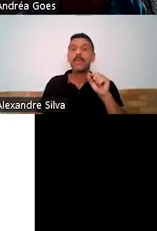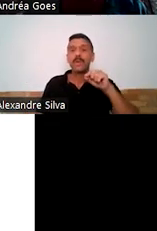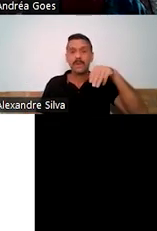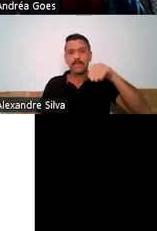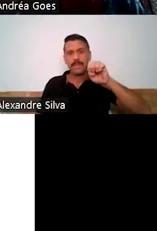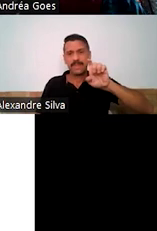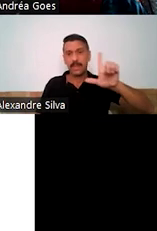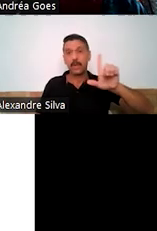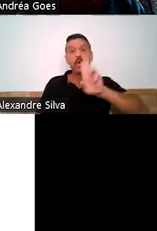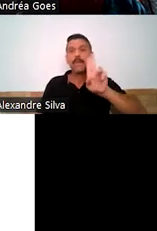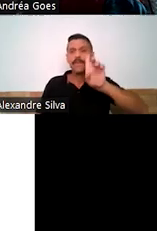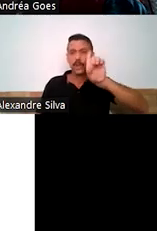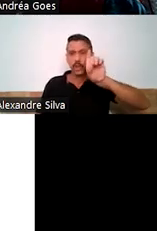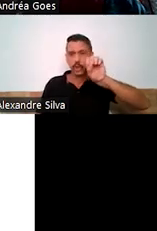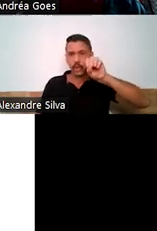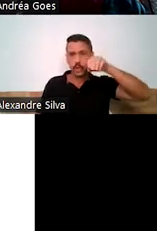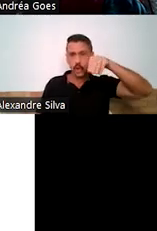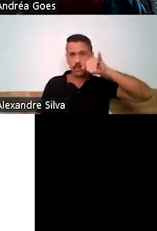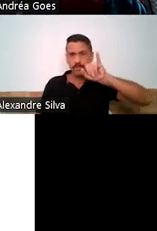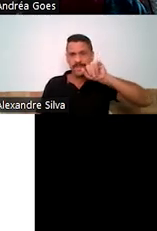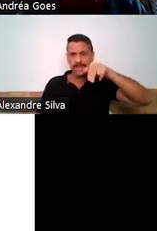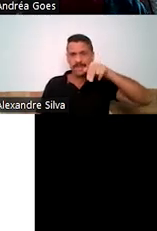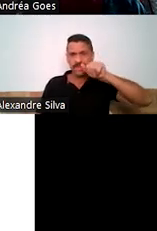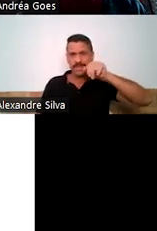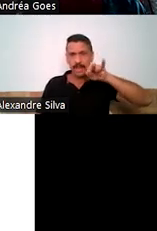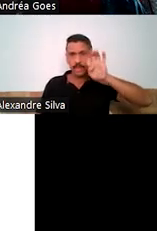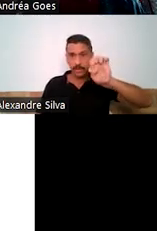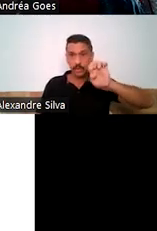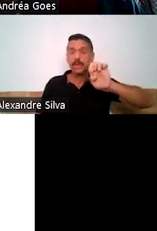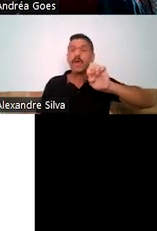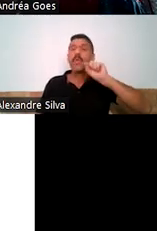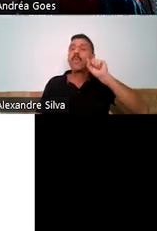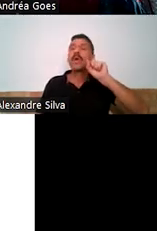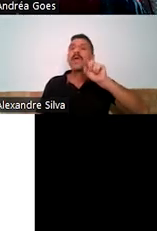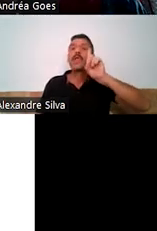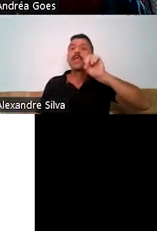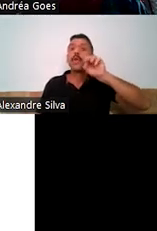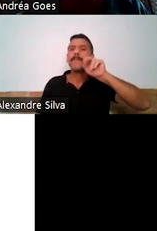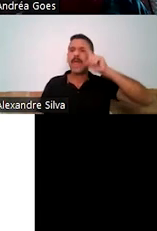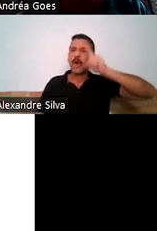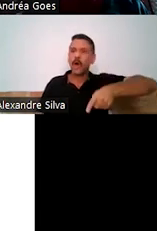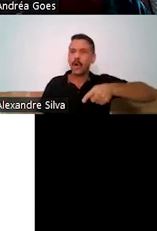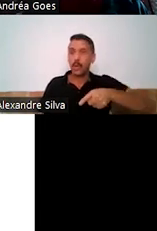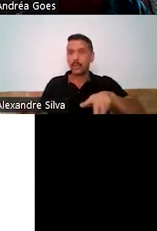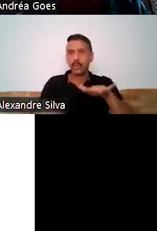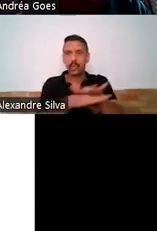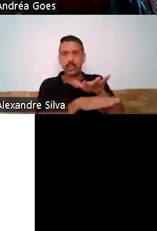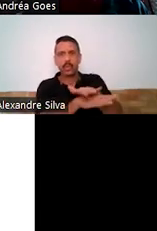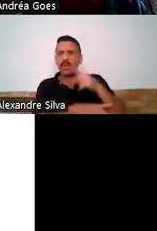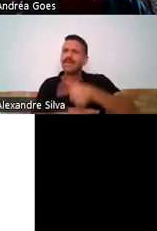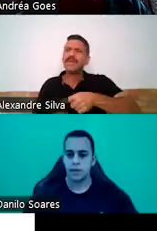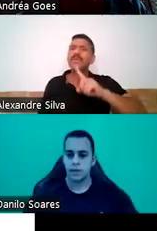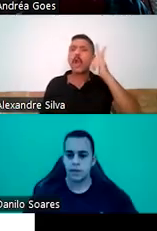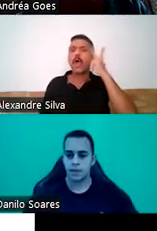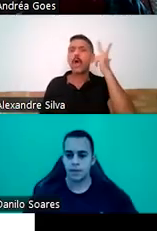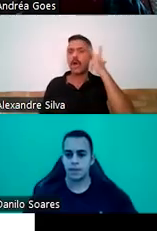de dominante, então, um alelo que domina o outro, não é porque domina o outro, é porque este é o alelo normal